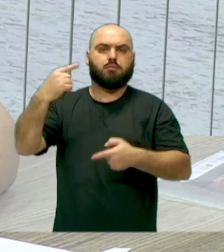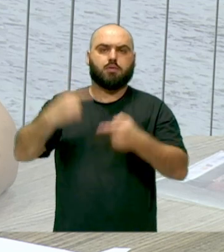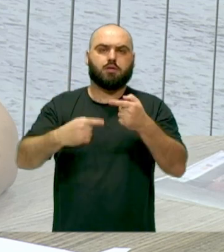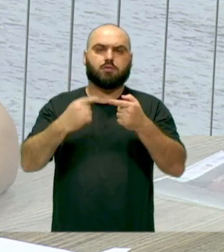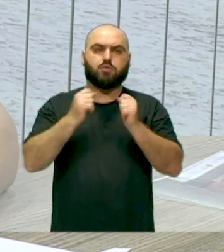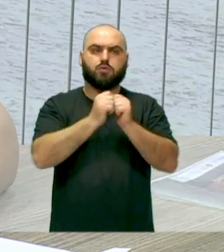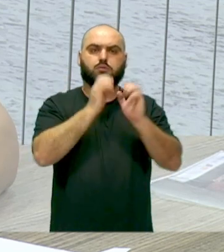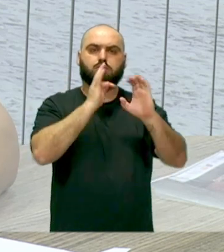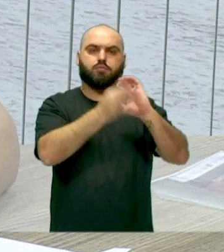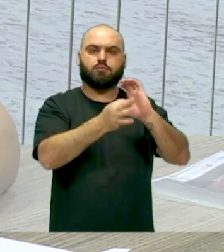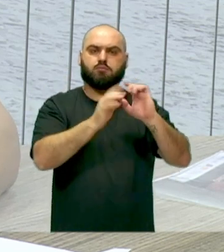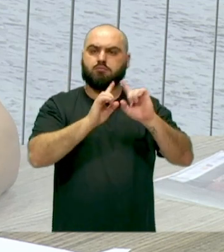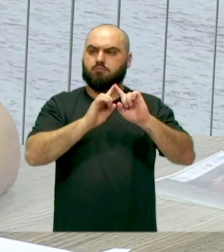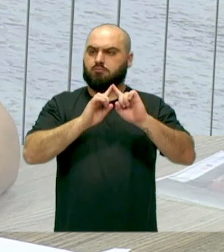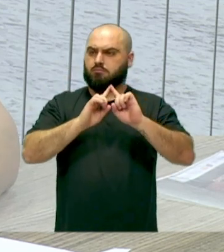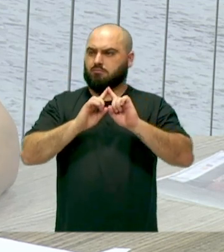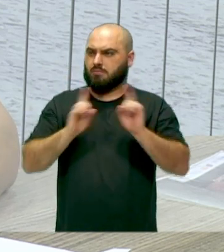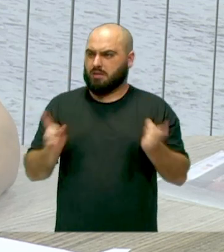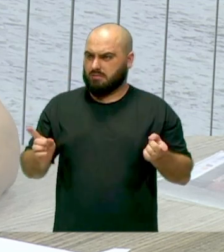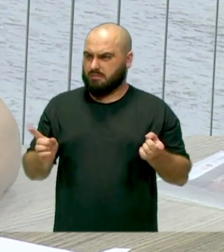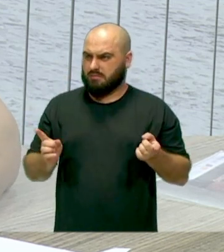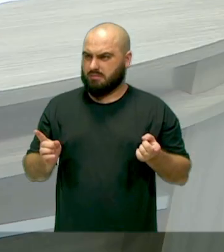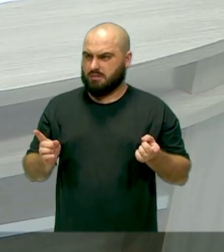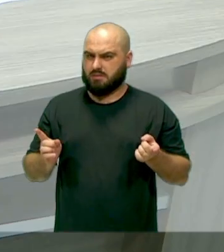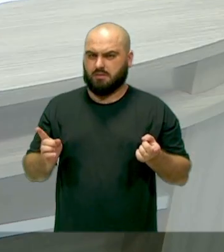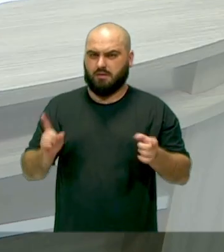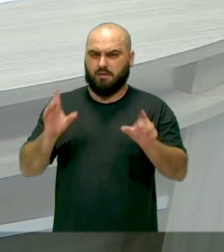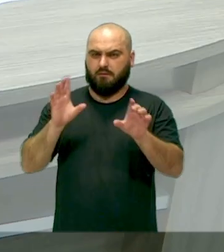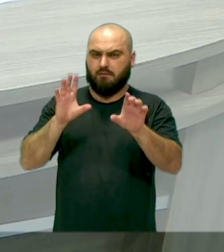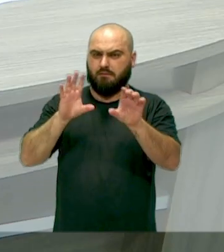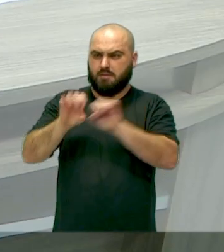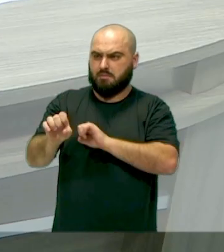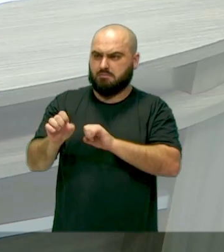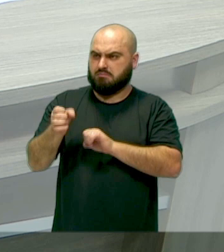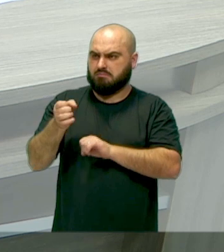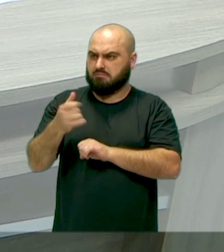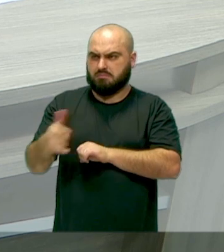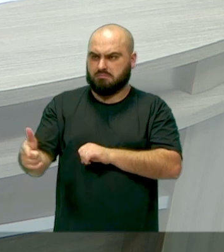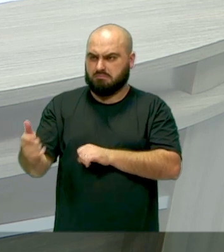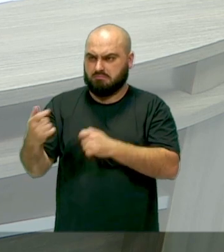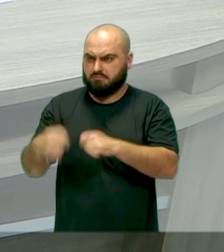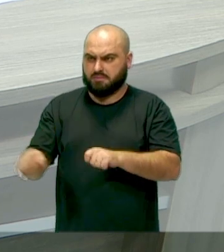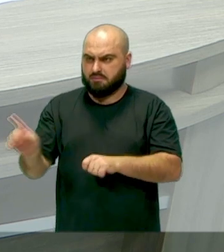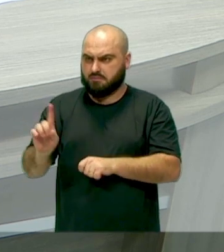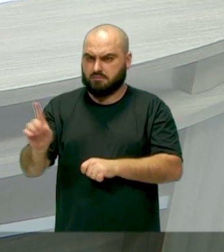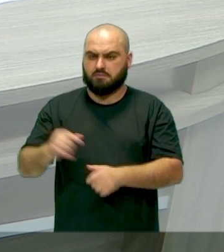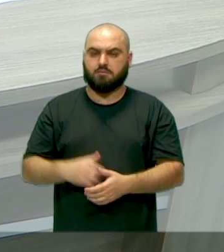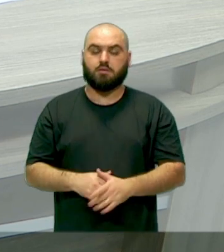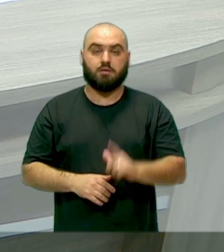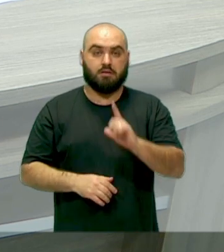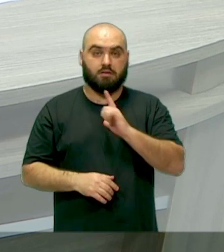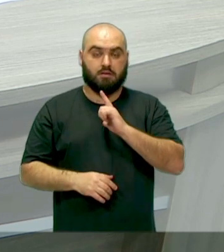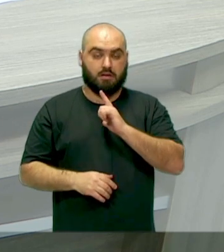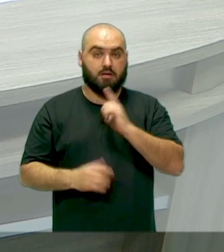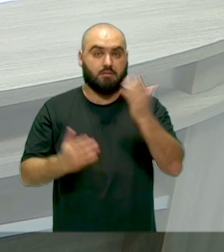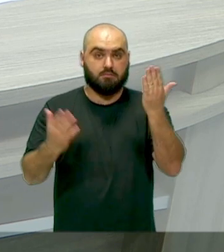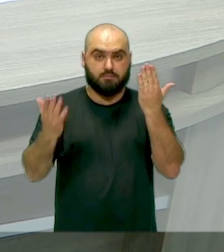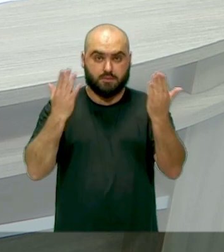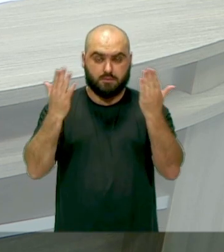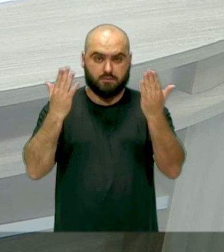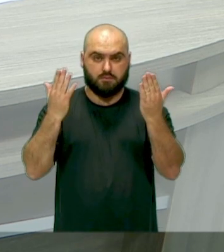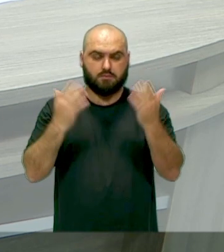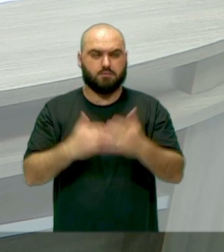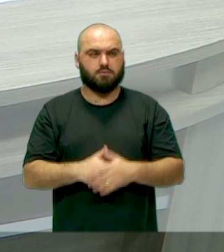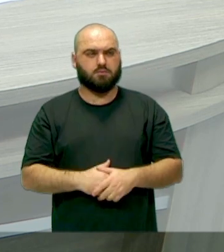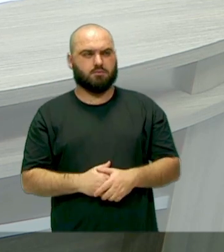conselheiro, que ele falou, mas nós fazemos formação. Nós temos uma psicóloga. E eu discutia